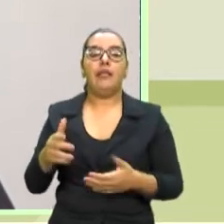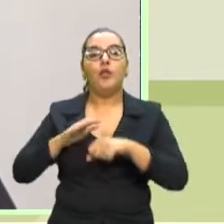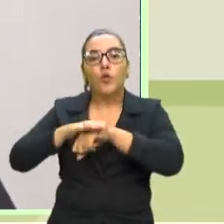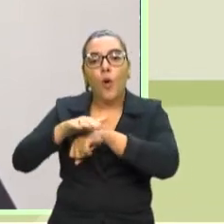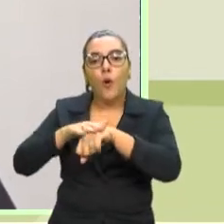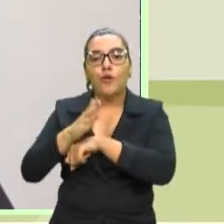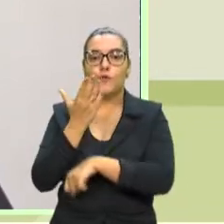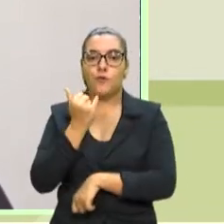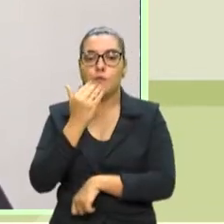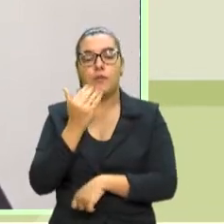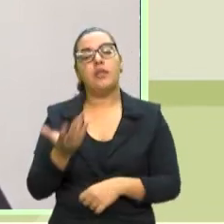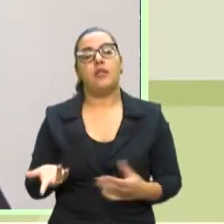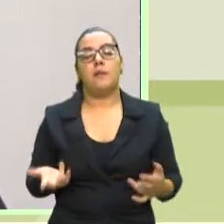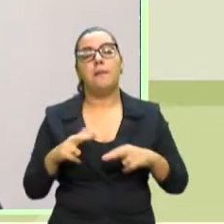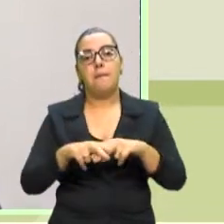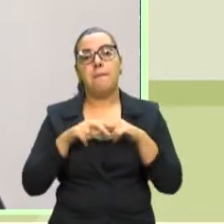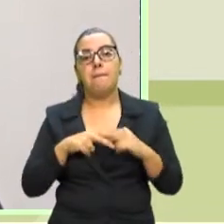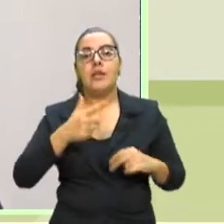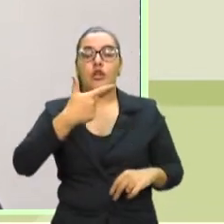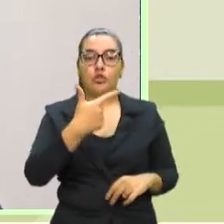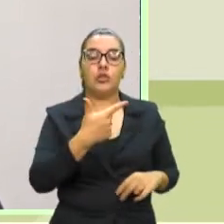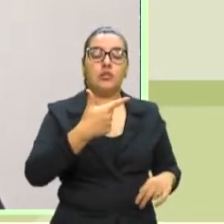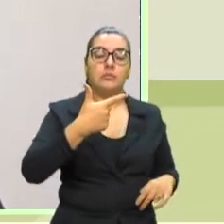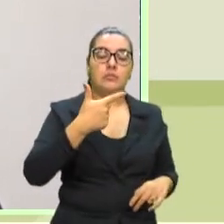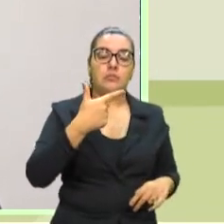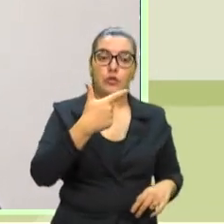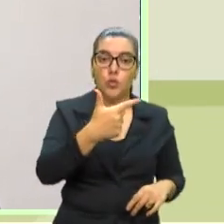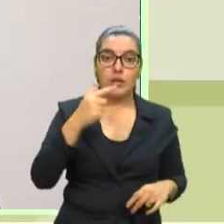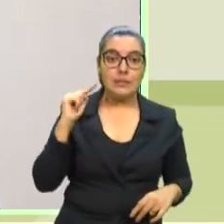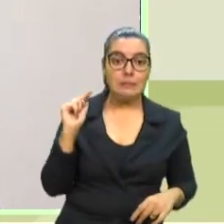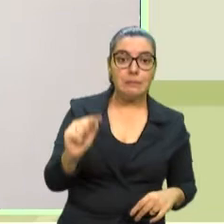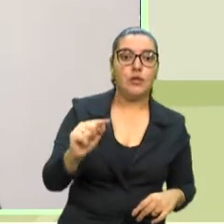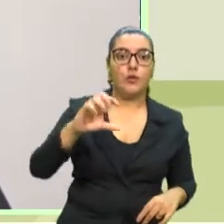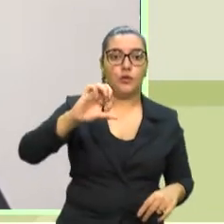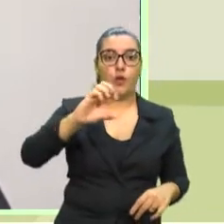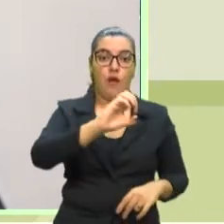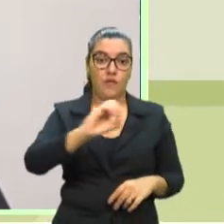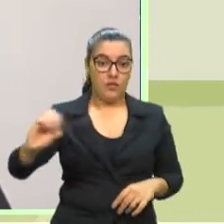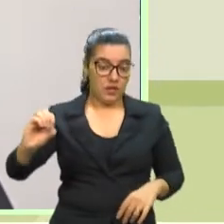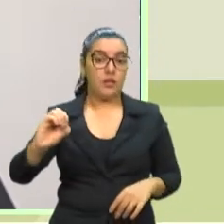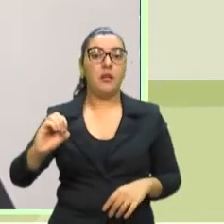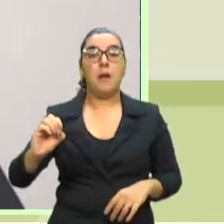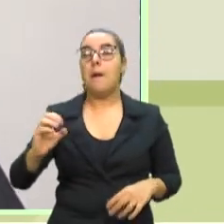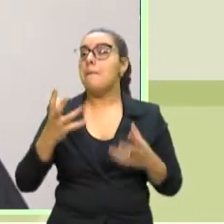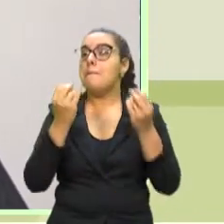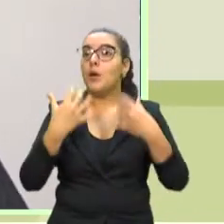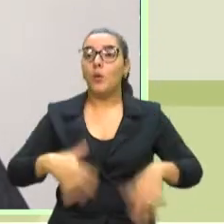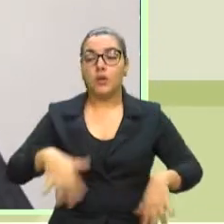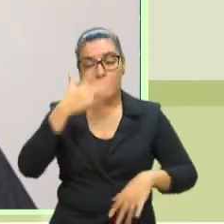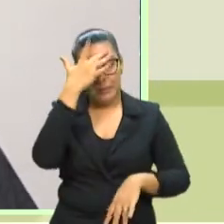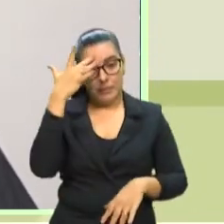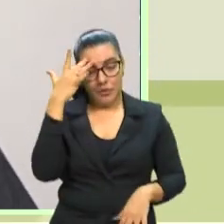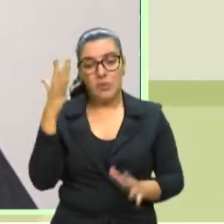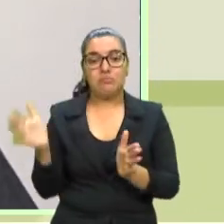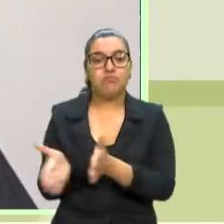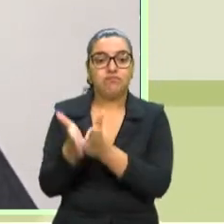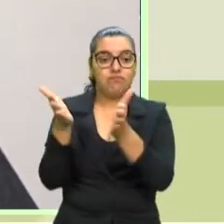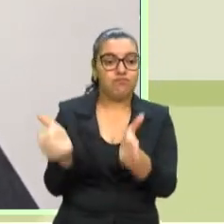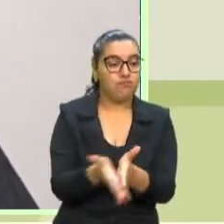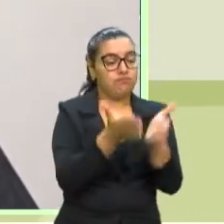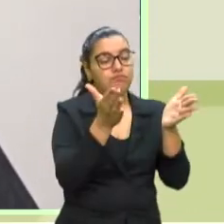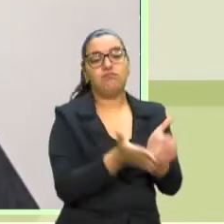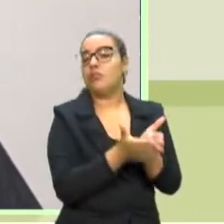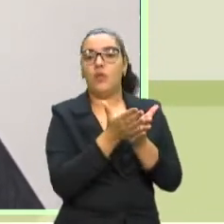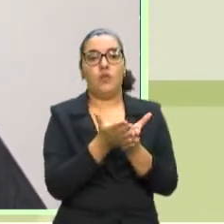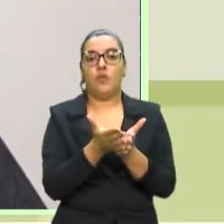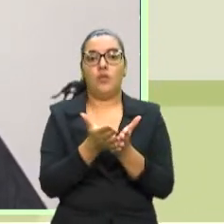para 700 sopas, por conta da quantidade de pessoas vulneráveis, as pessoas realmente chegando